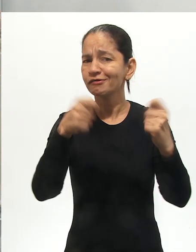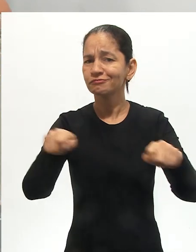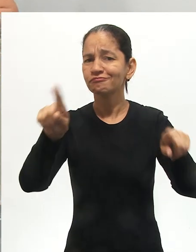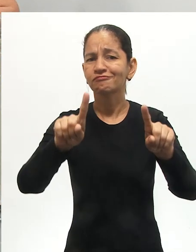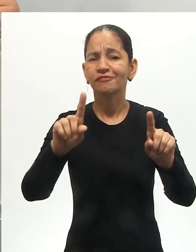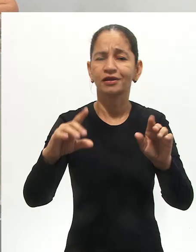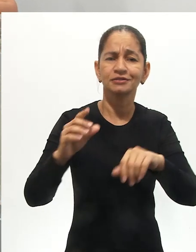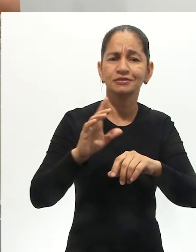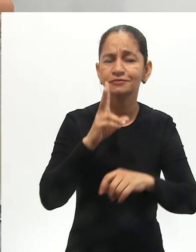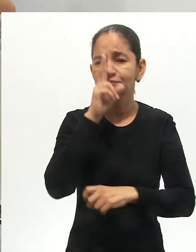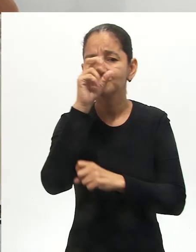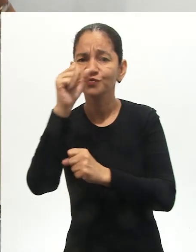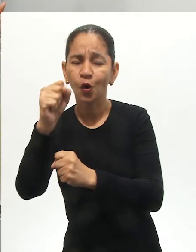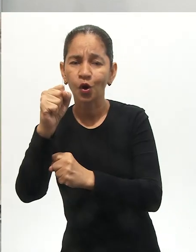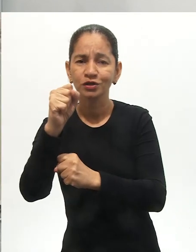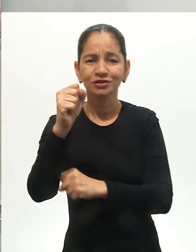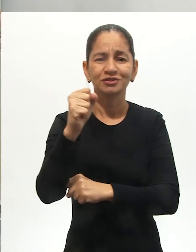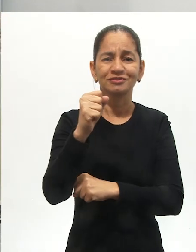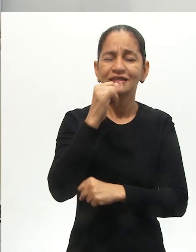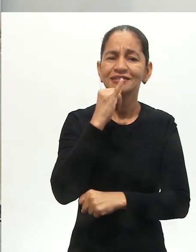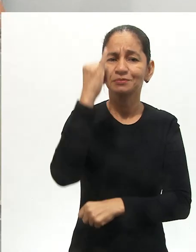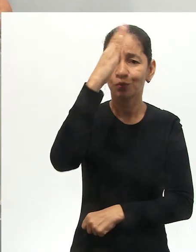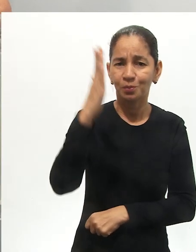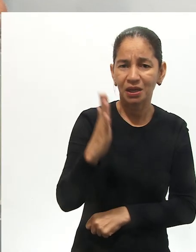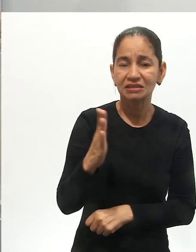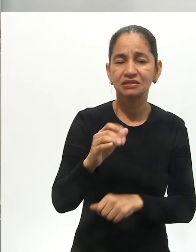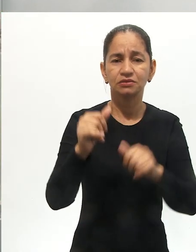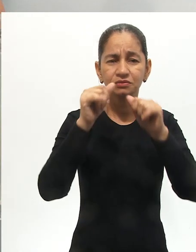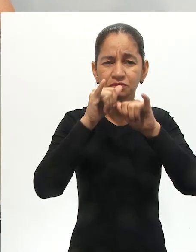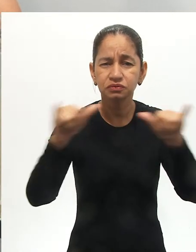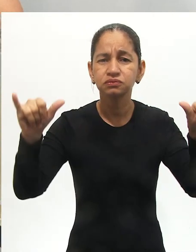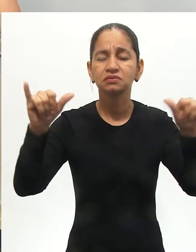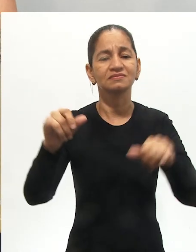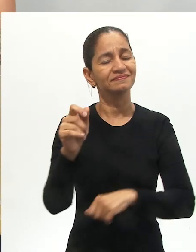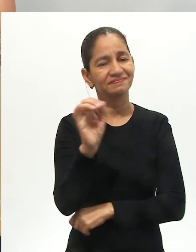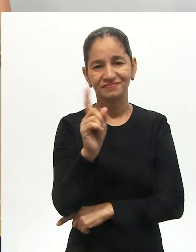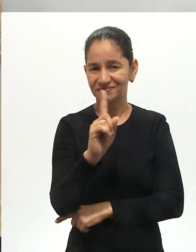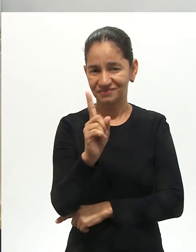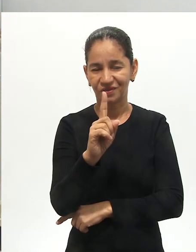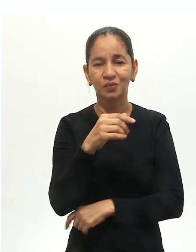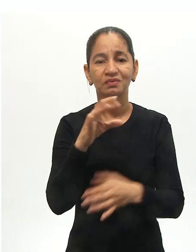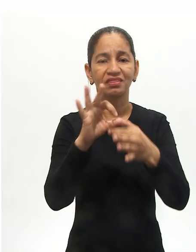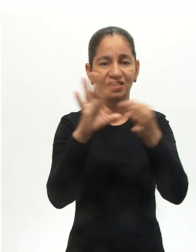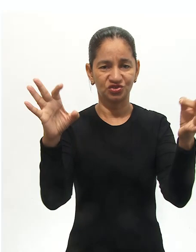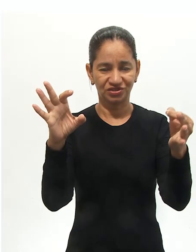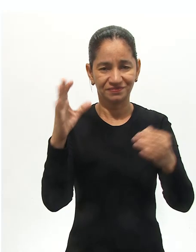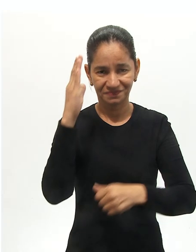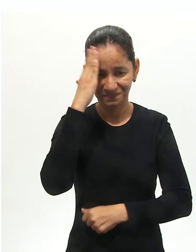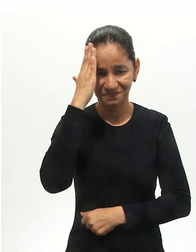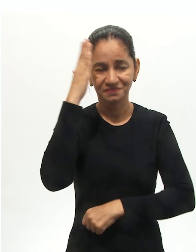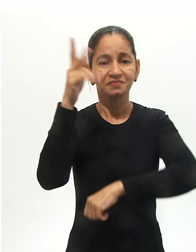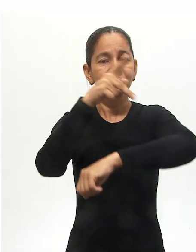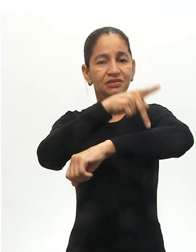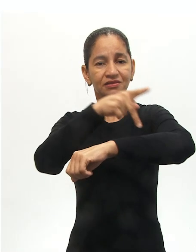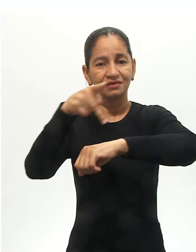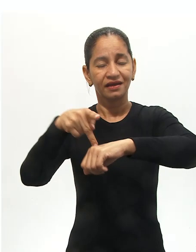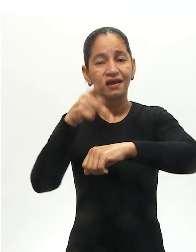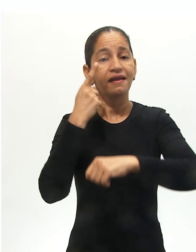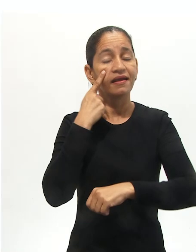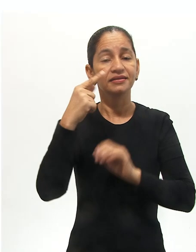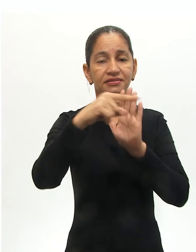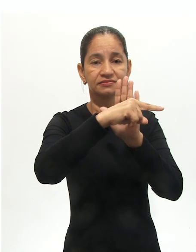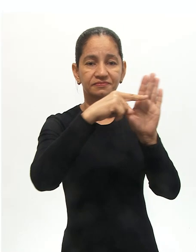nunca chegaram a ter um predomínio no país, se tornar uma força maior. Essas